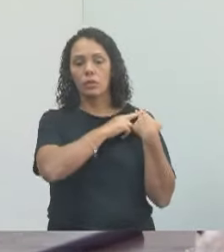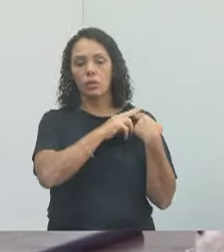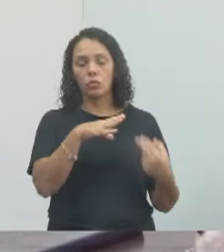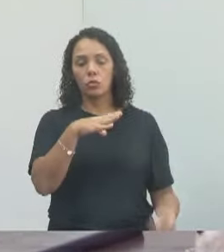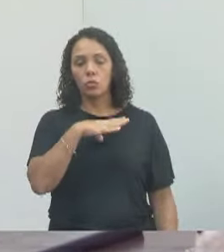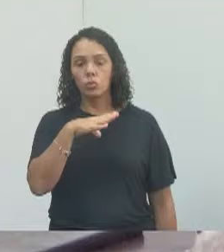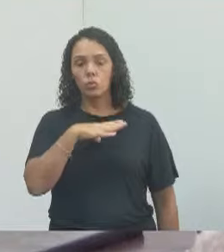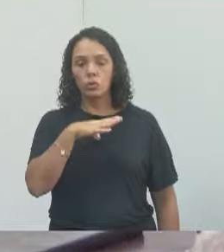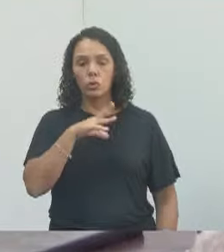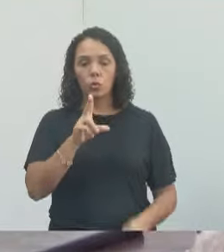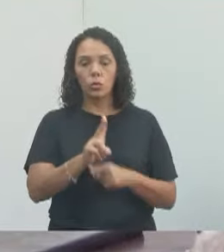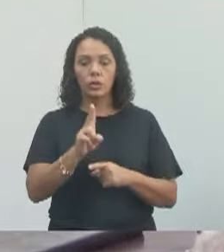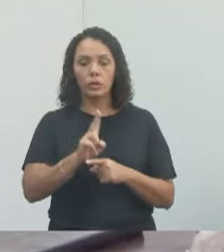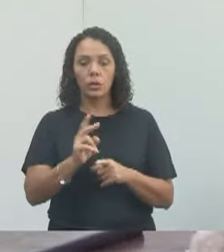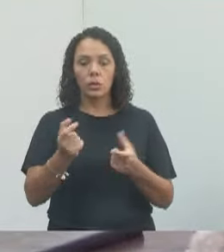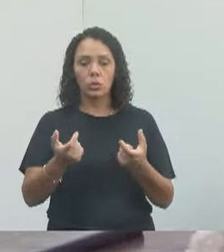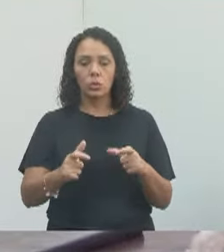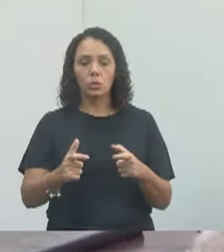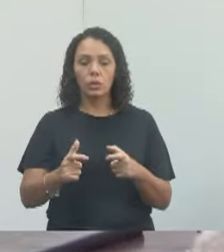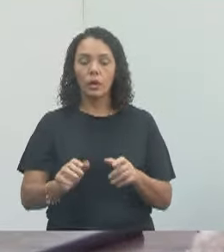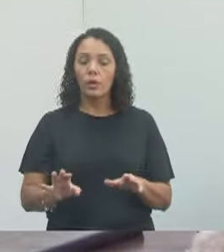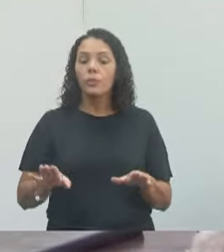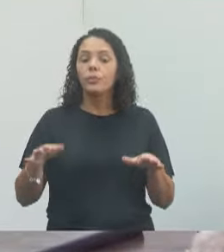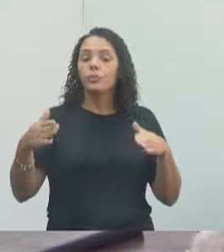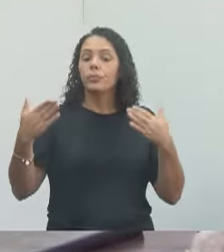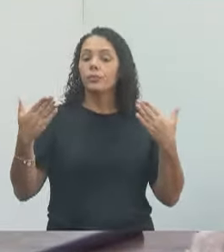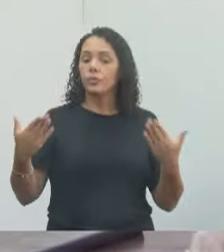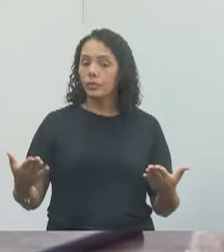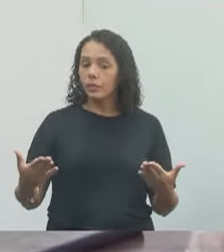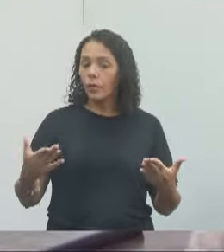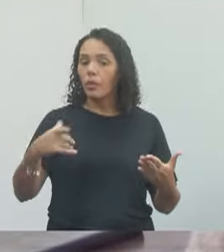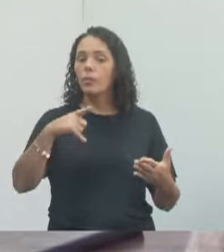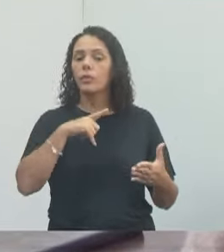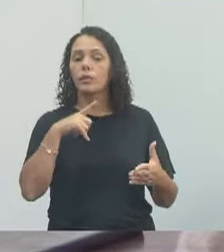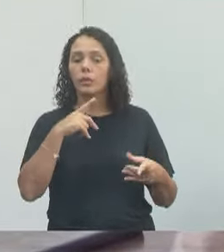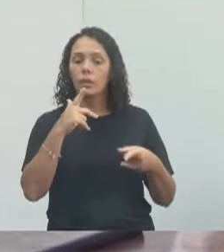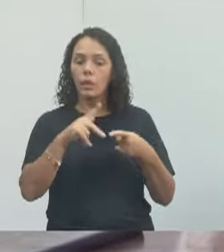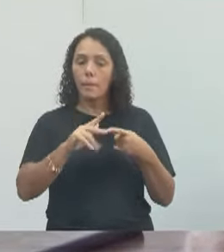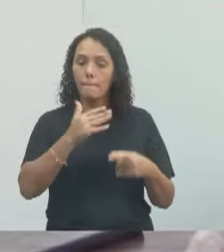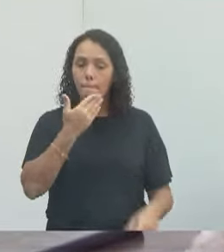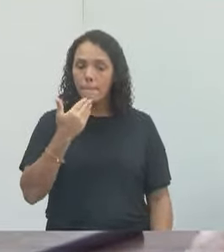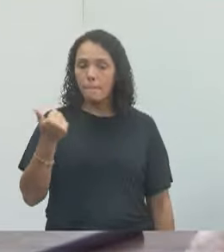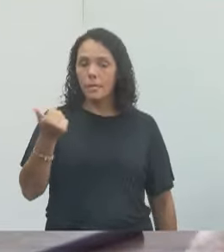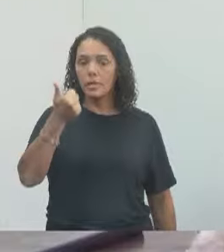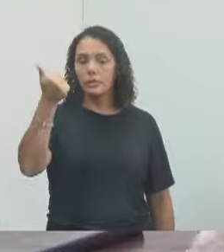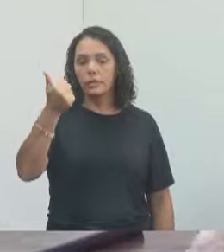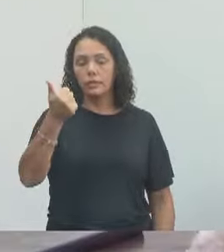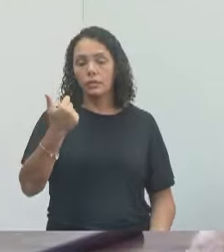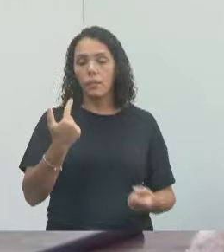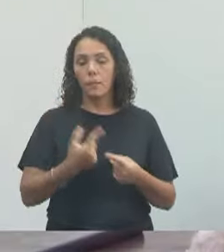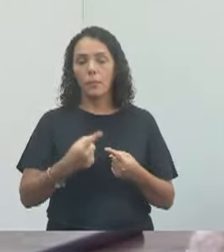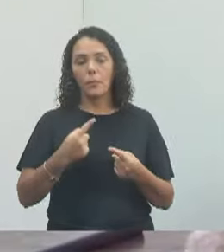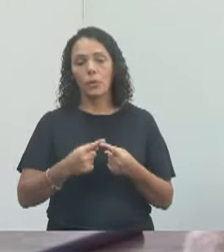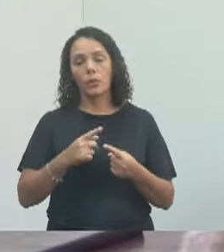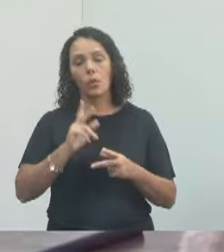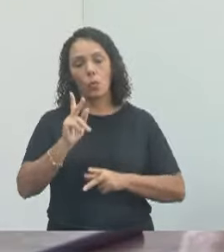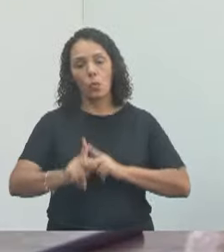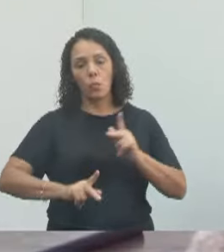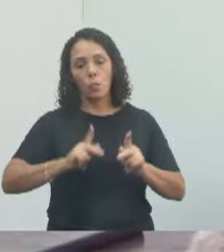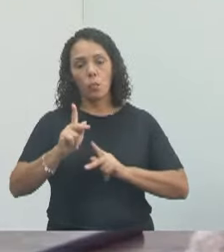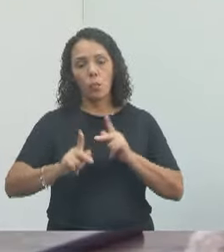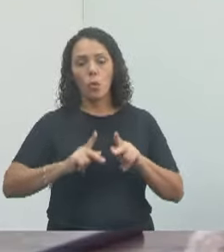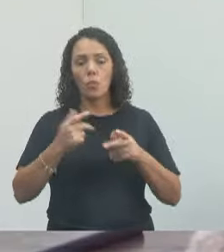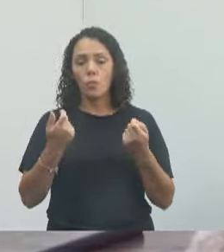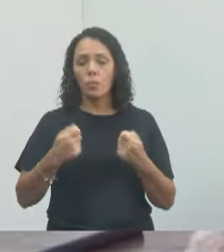aquela área então que se faça ali melhorias para aquela população até porque é uma população que